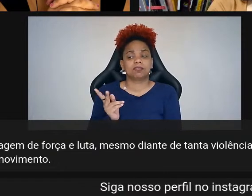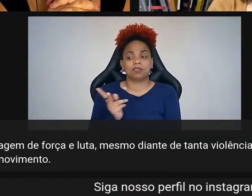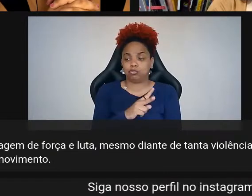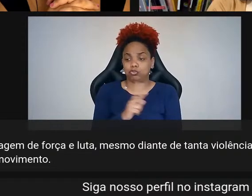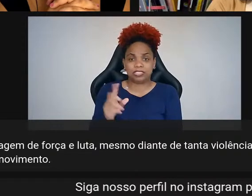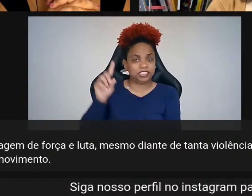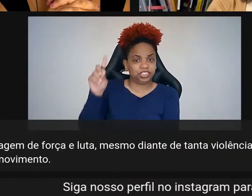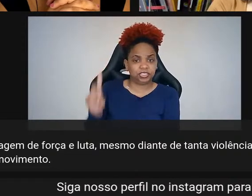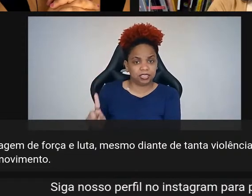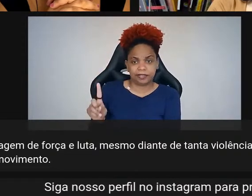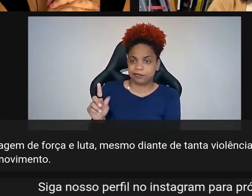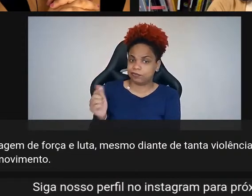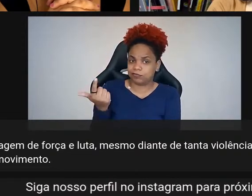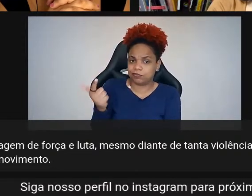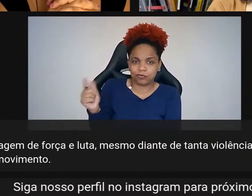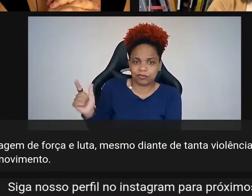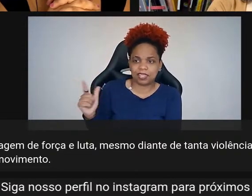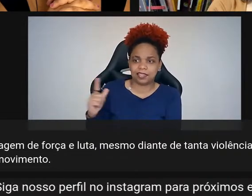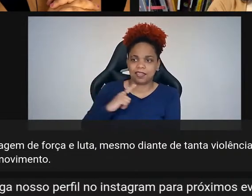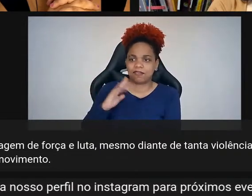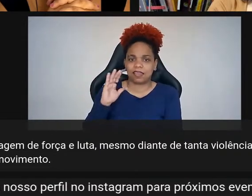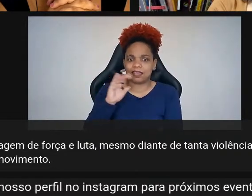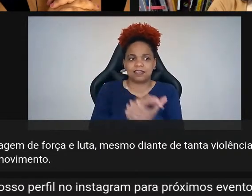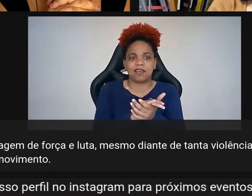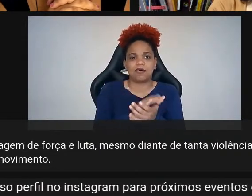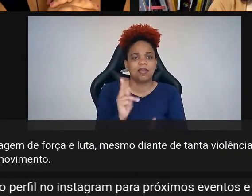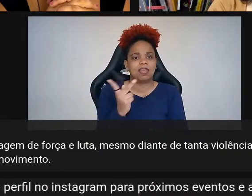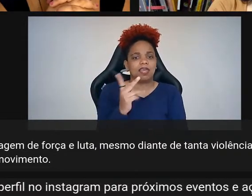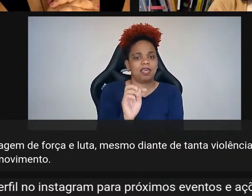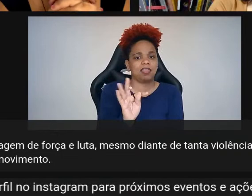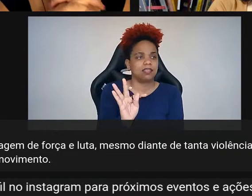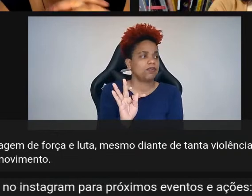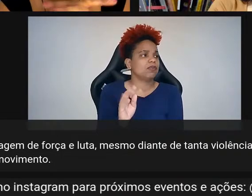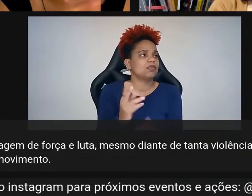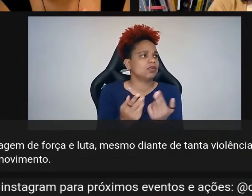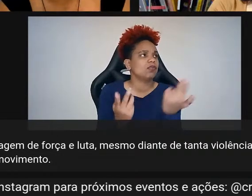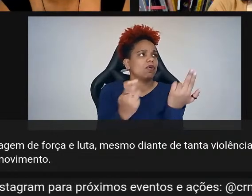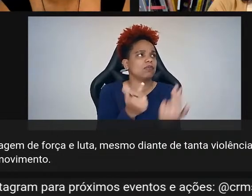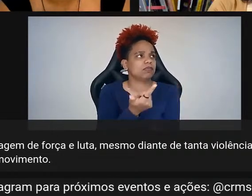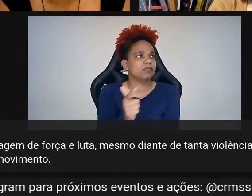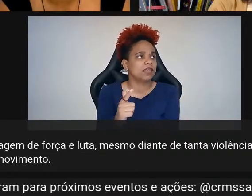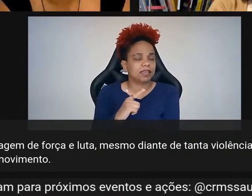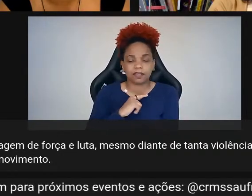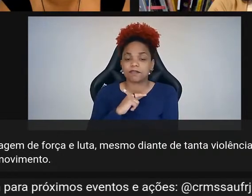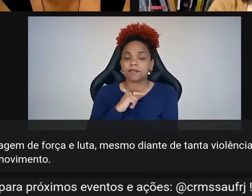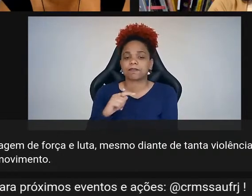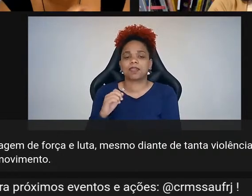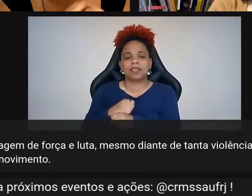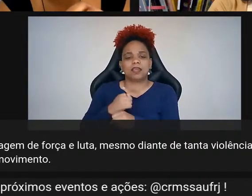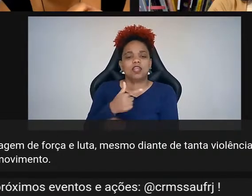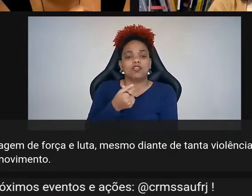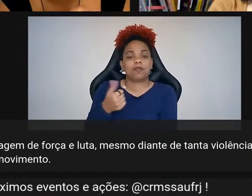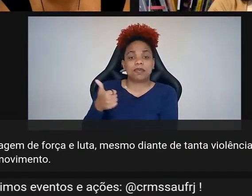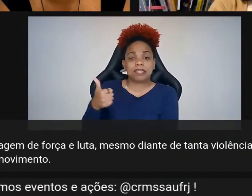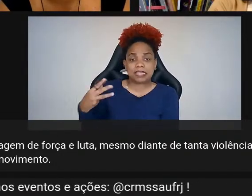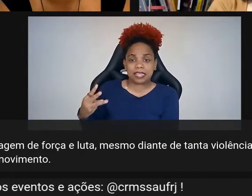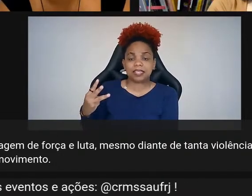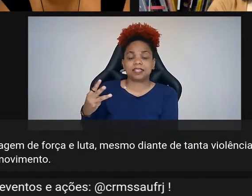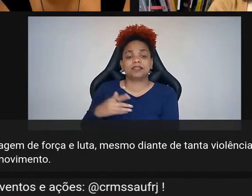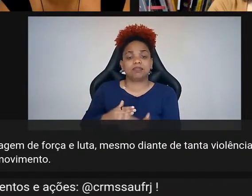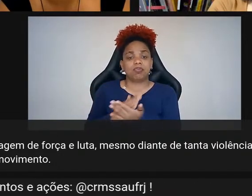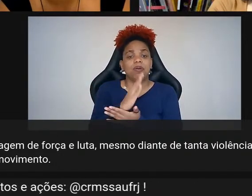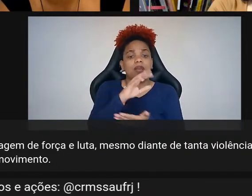né, inerente a um casamento. Só em 2013 que essa questão foi regulamentada pelo